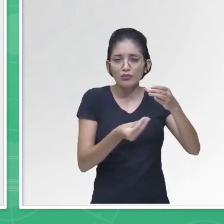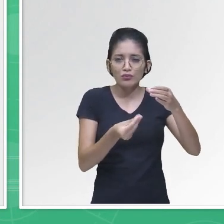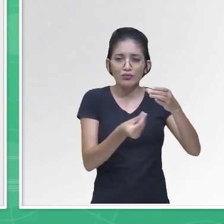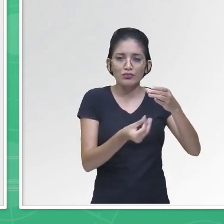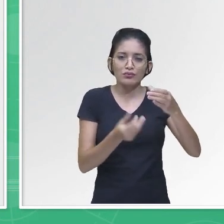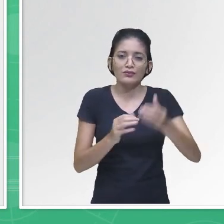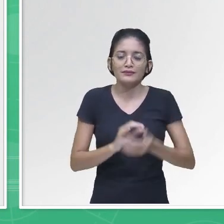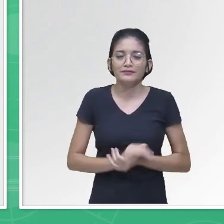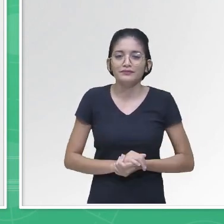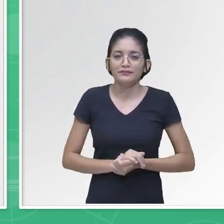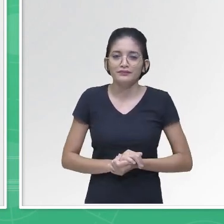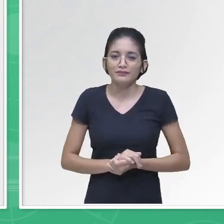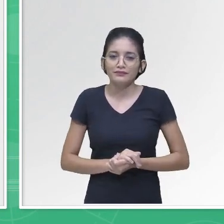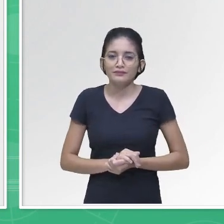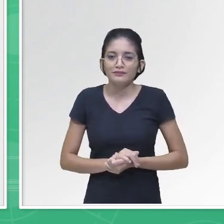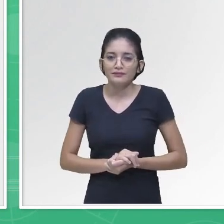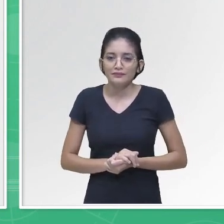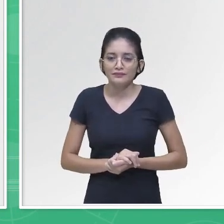ó.